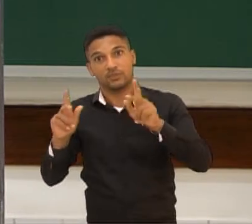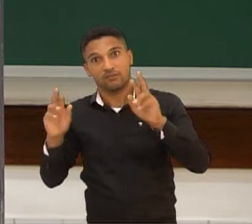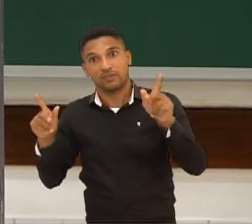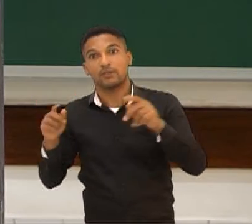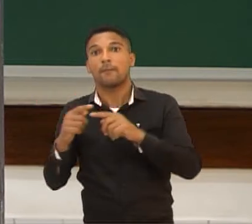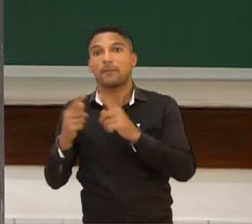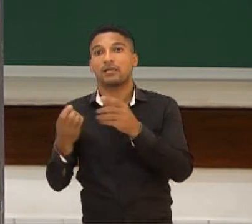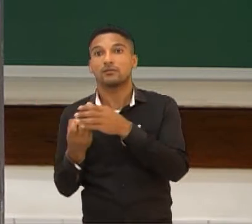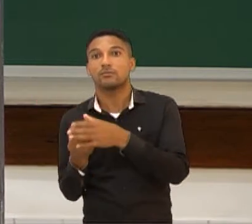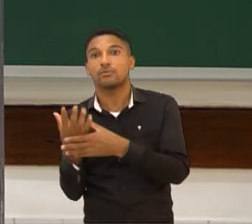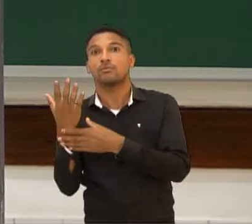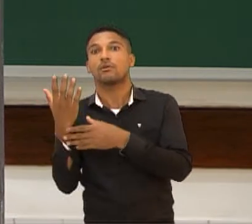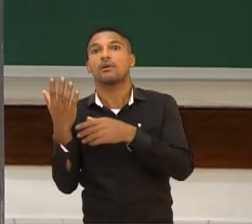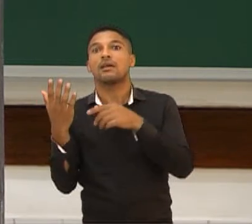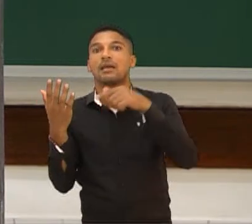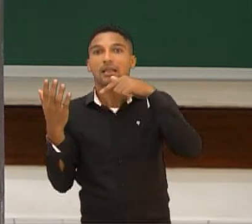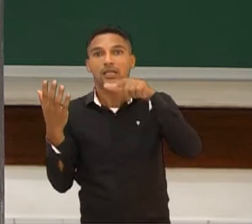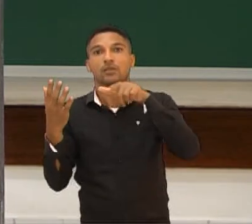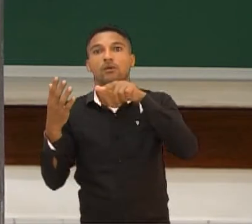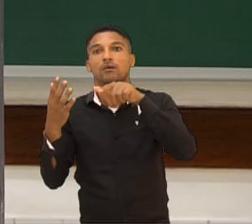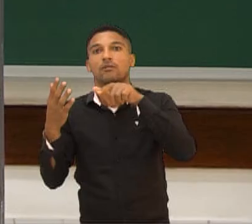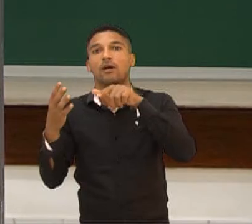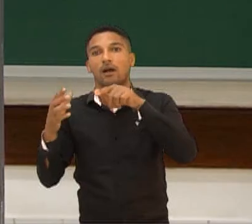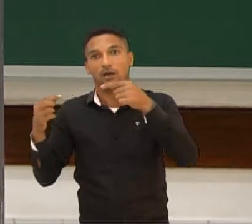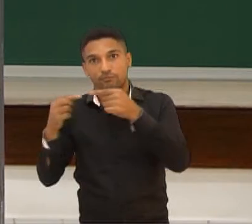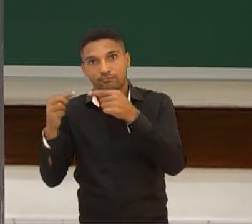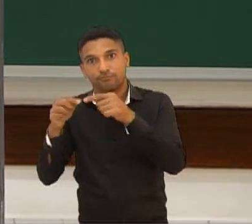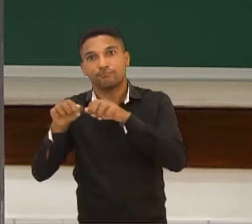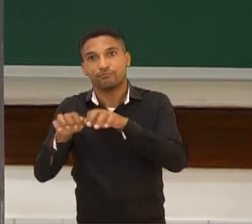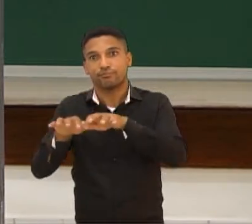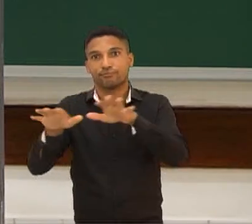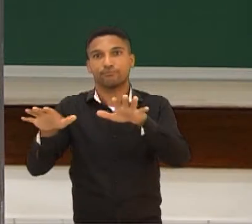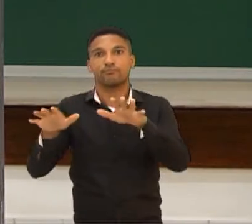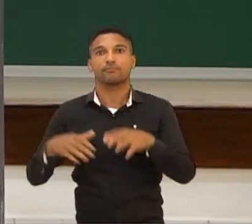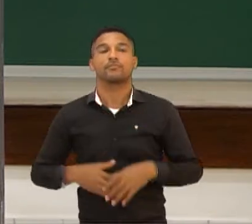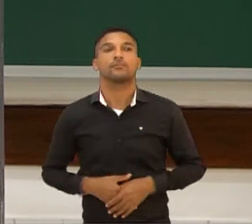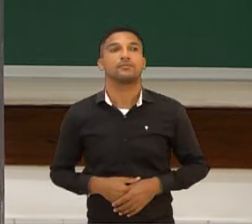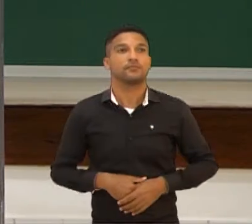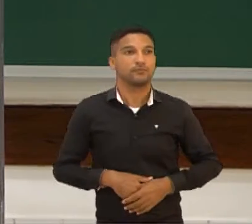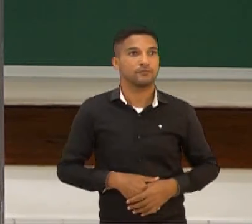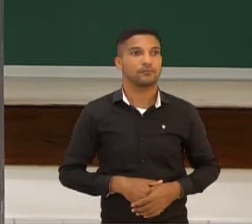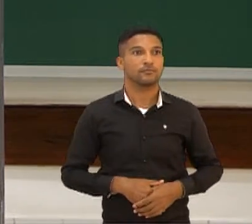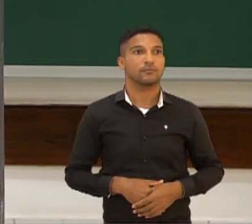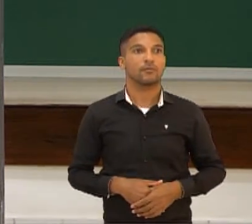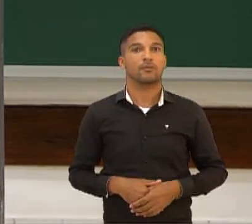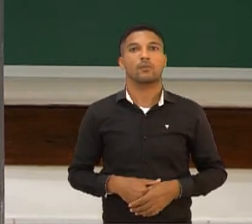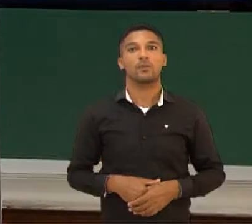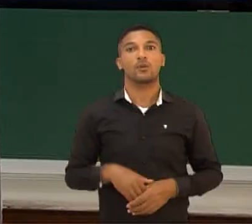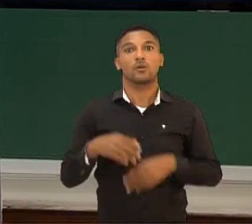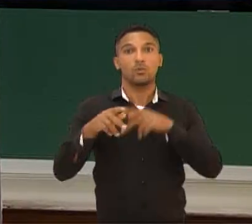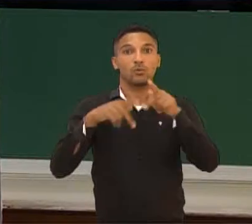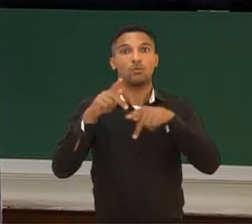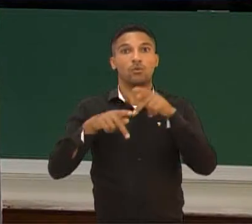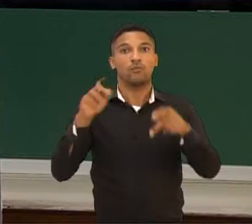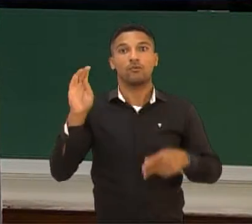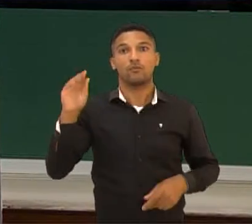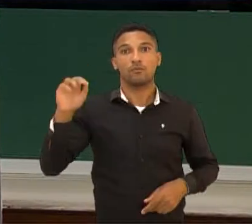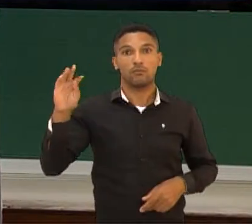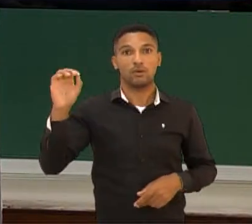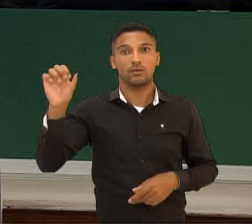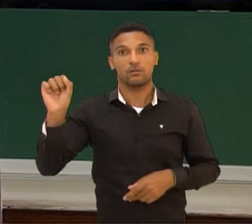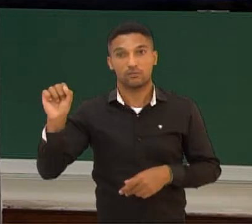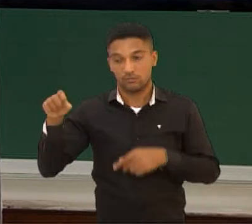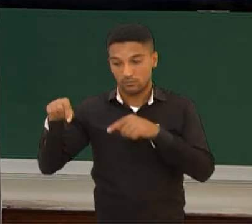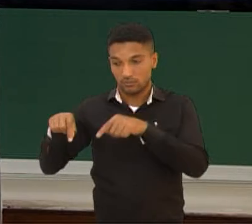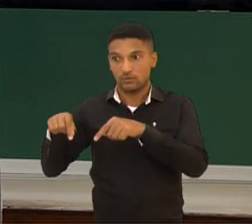tronco linguístico que é o mesmo, né? Os bantus eles vão passar por, considerada, aliás, a maior expansão